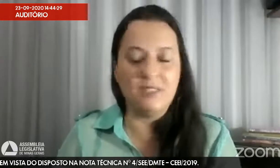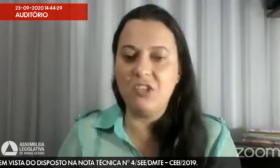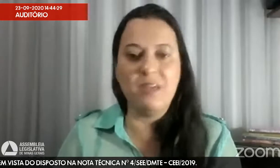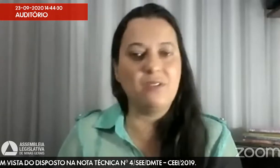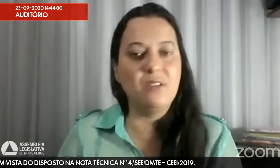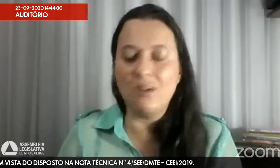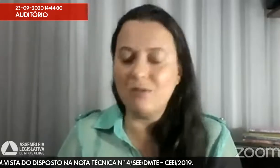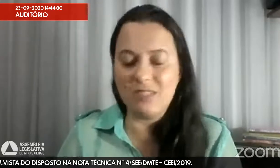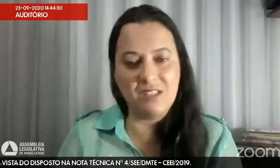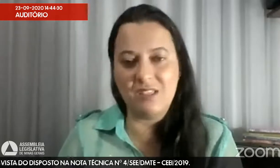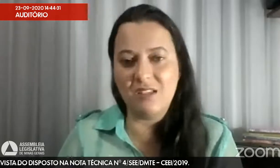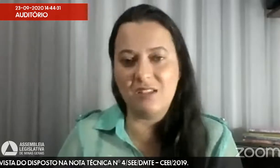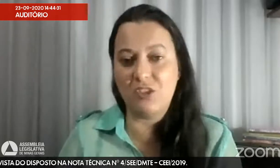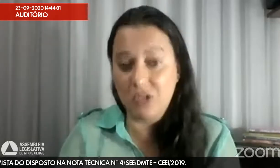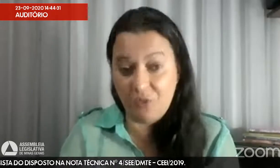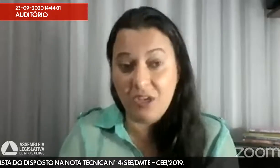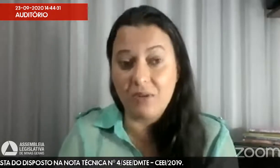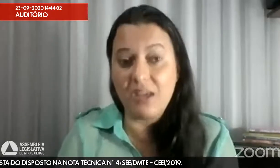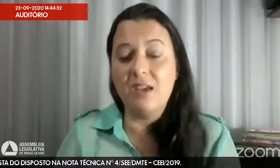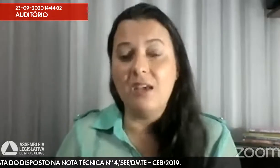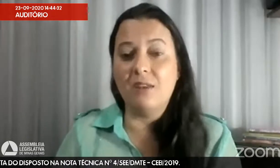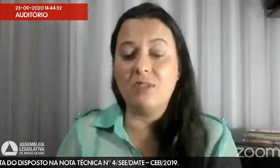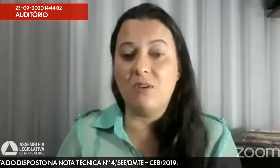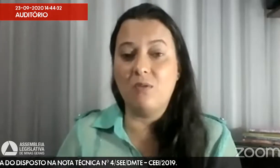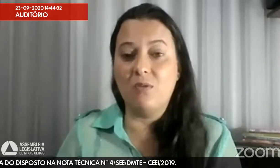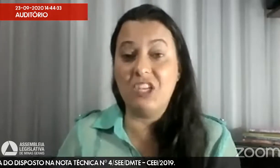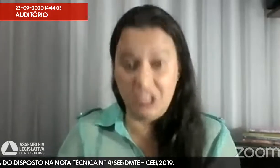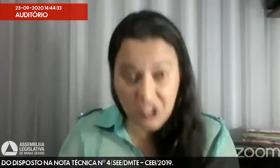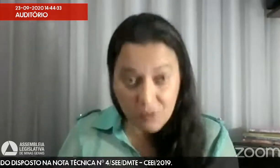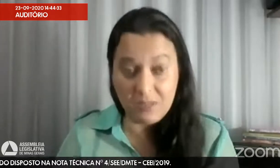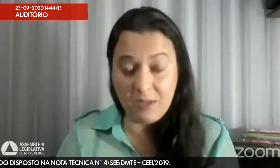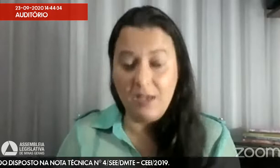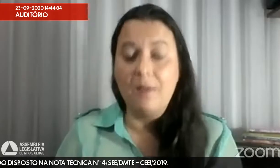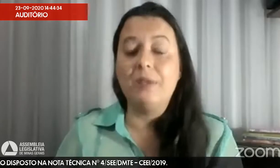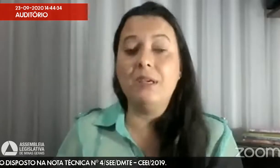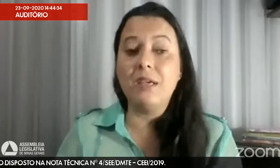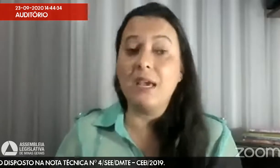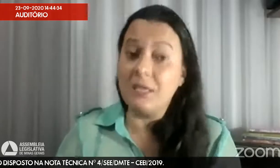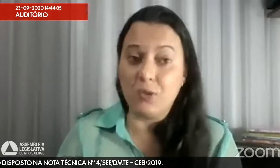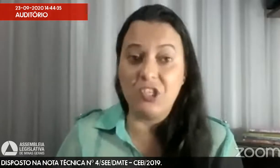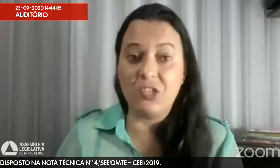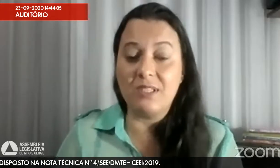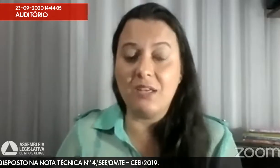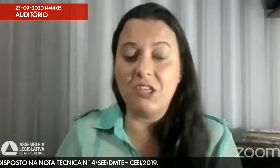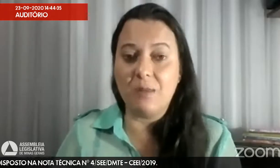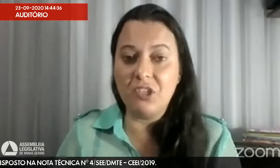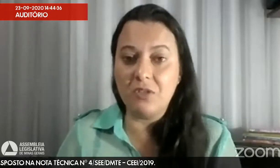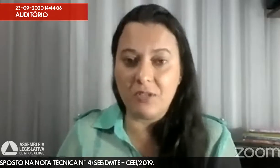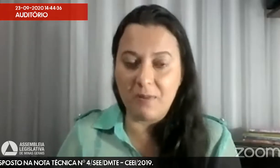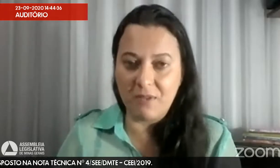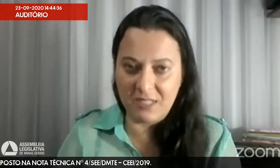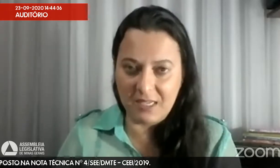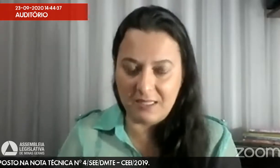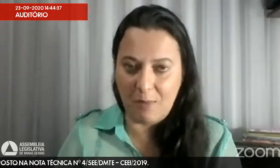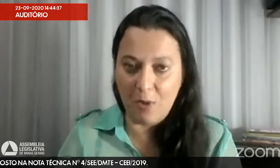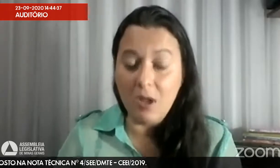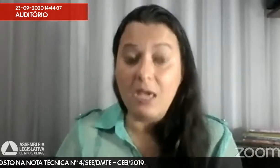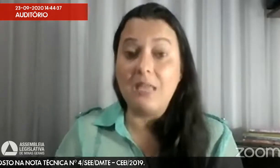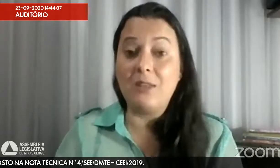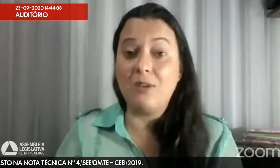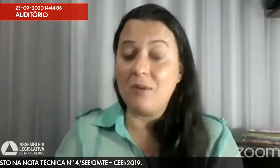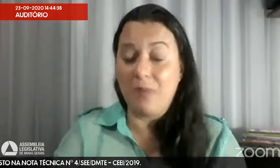nosso entendimento não se solidificam, né? Não são legítimos, e é isso, a gente gostaria de estar pedindo isso aí para vocês, tá